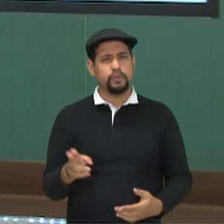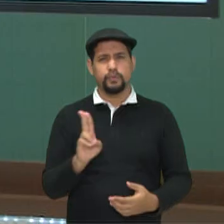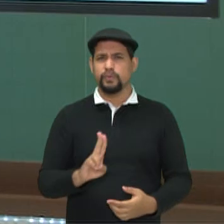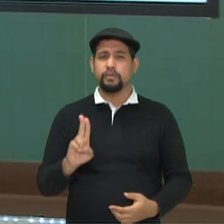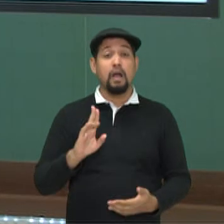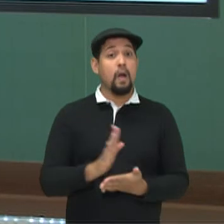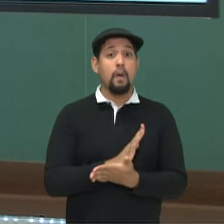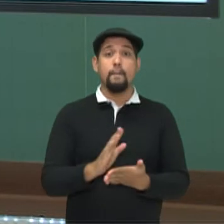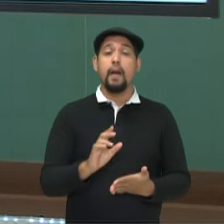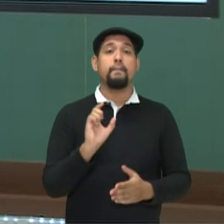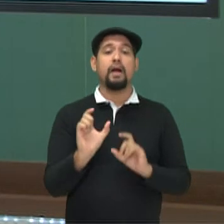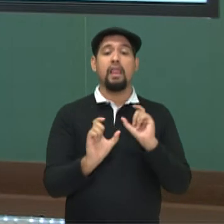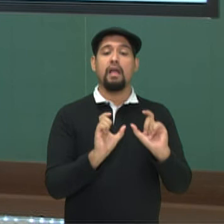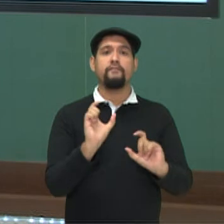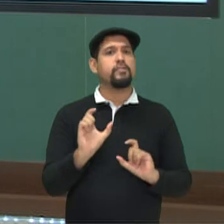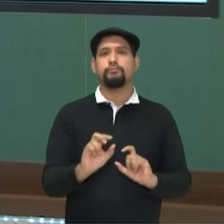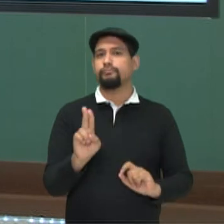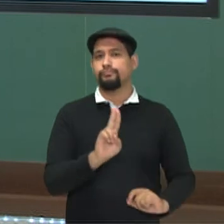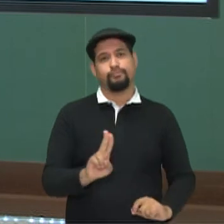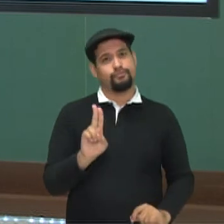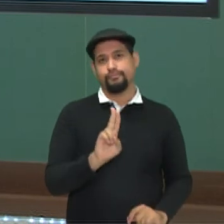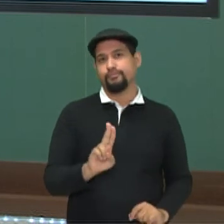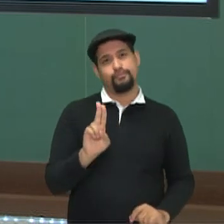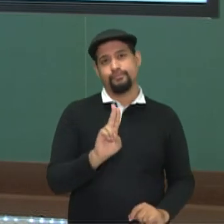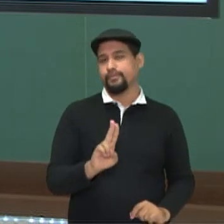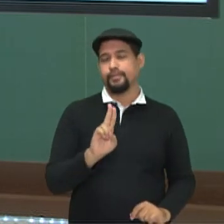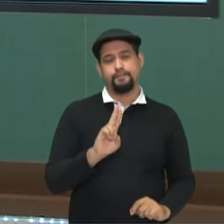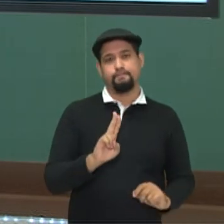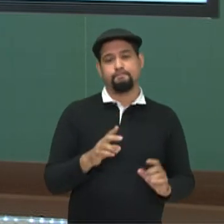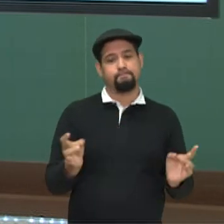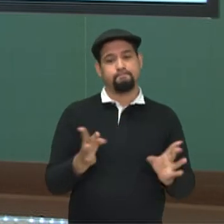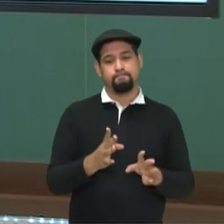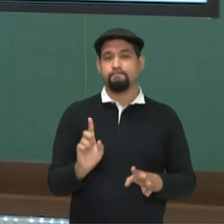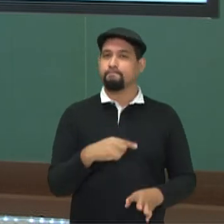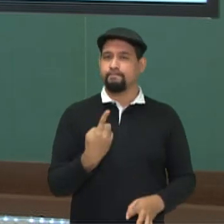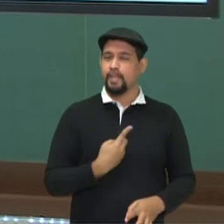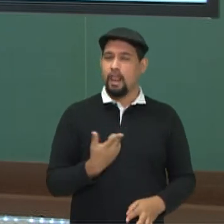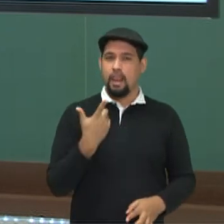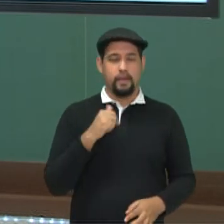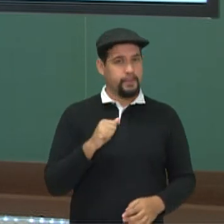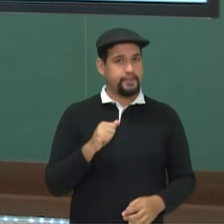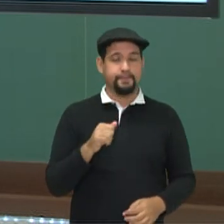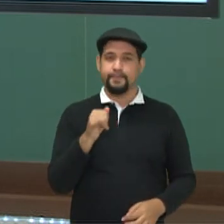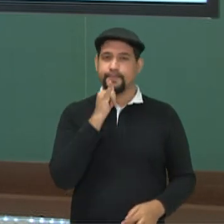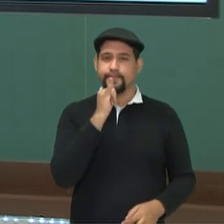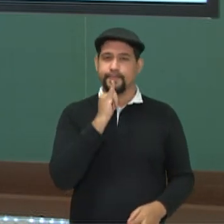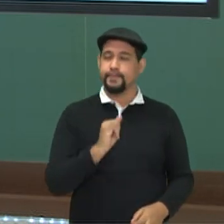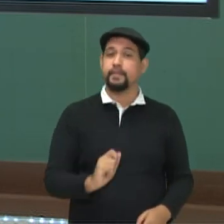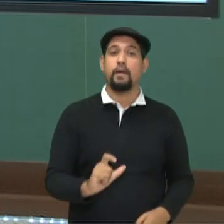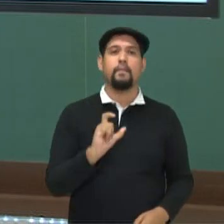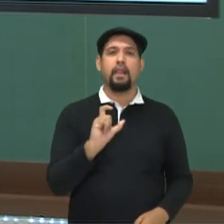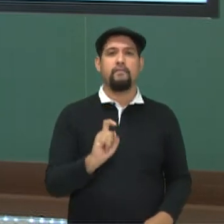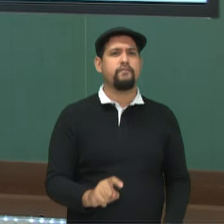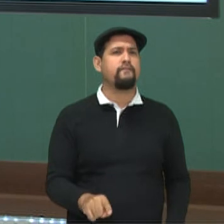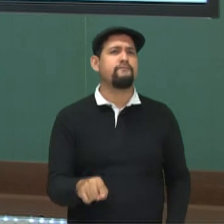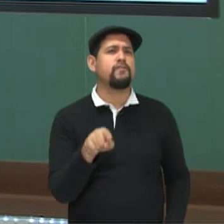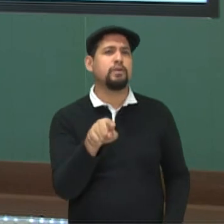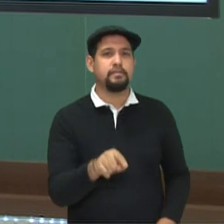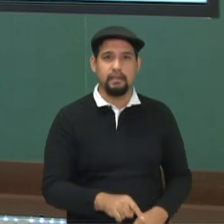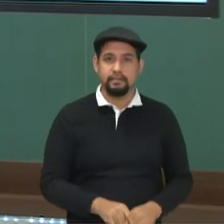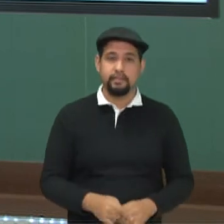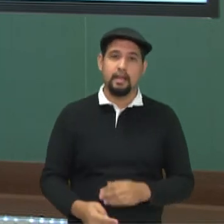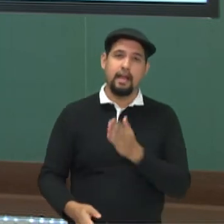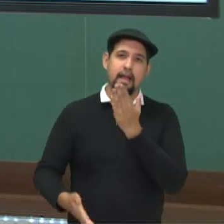dizer que algumas palavras não são usadas mais na nossa língua. O exemplo da palavra você,